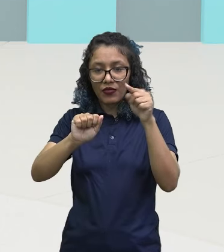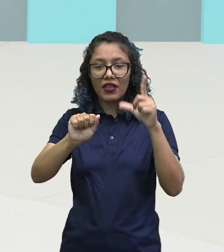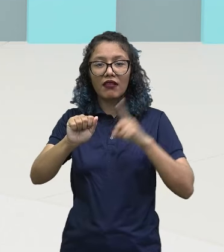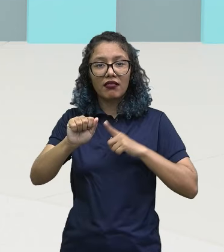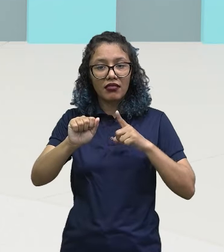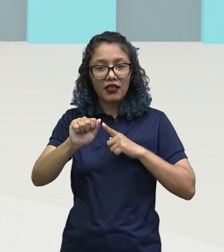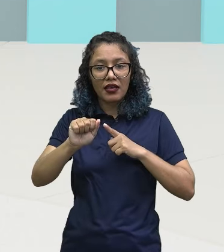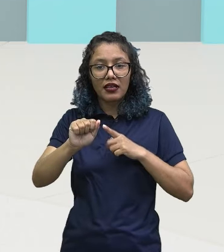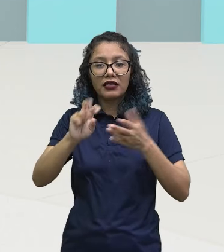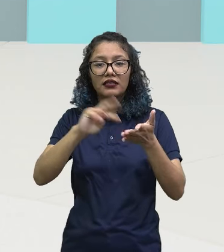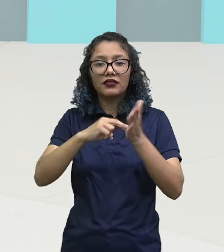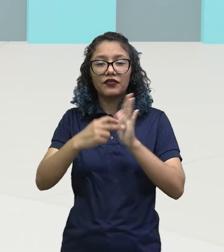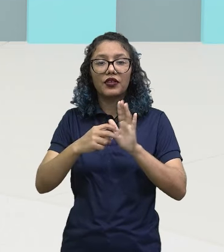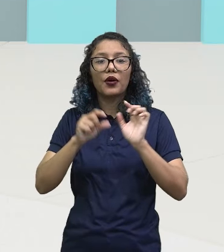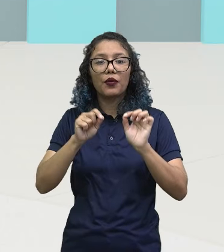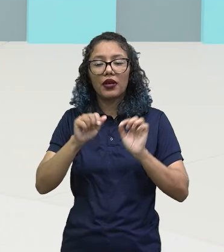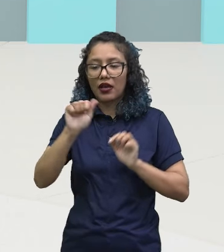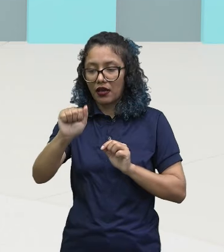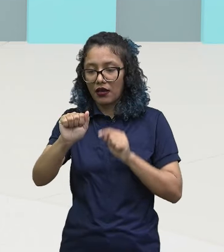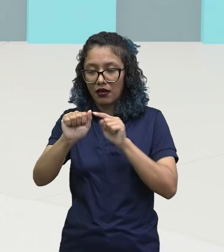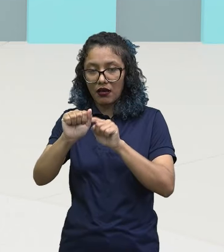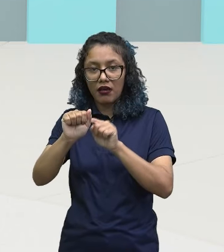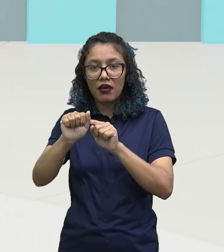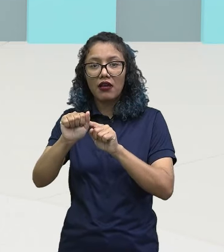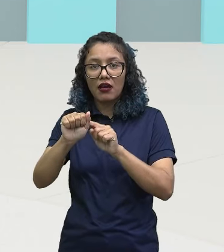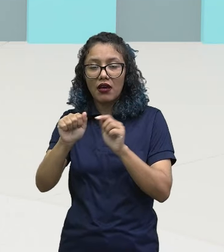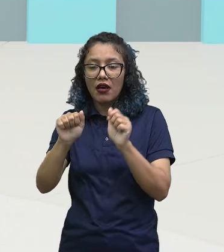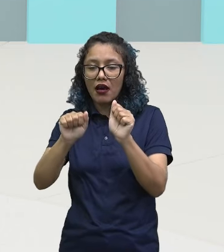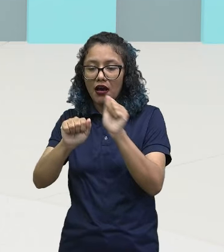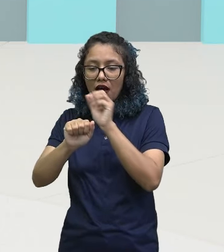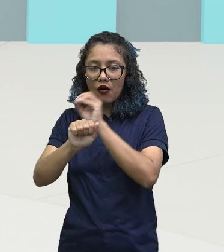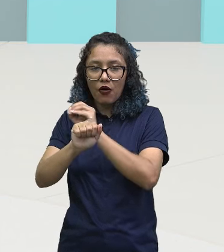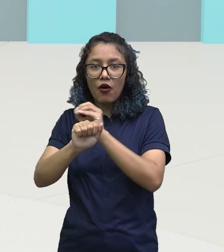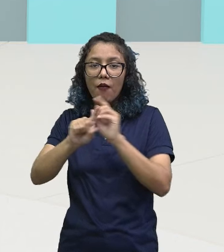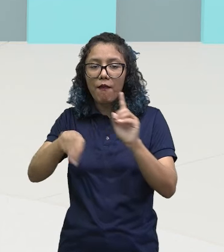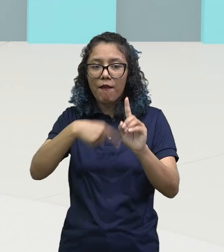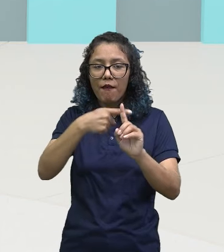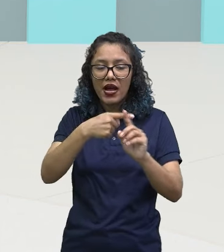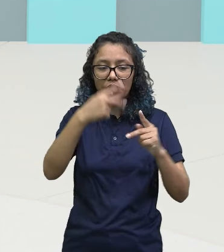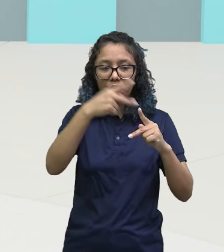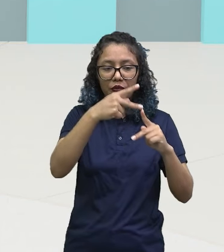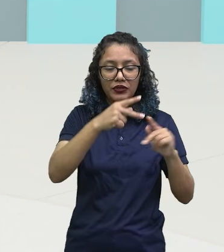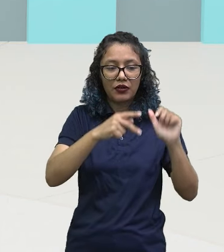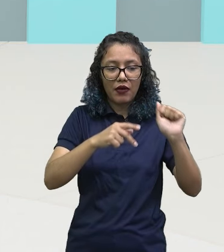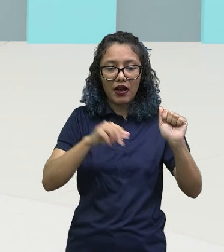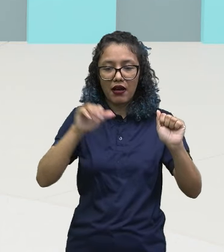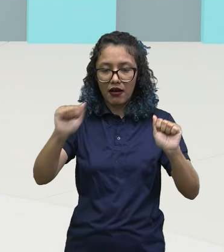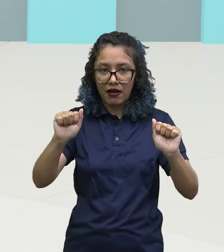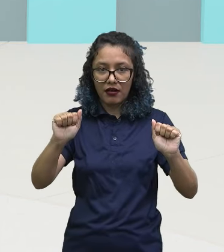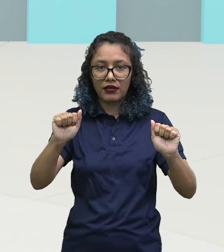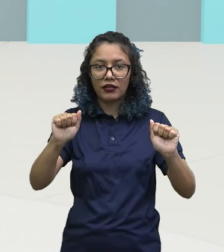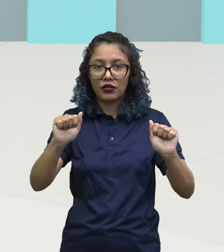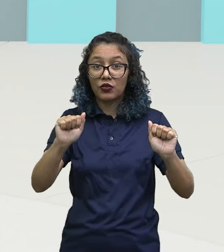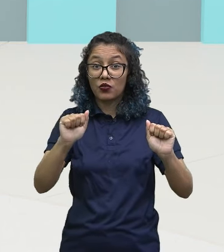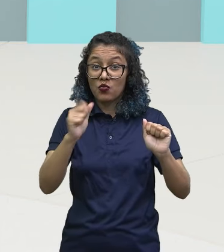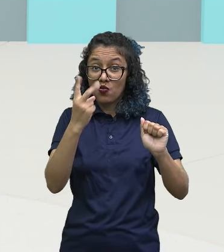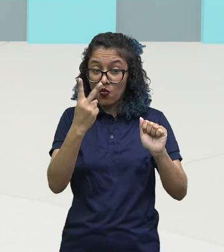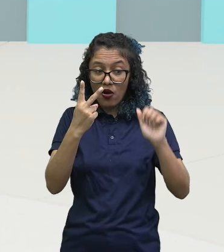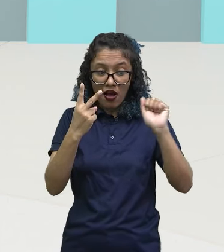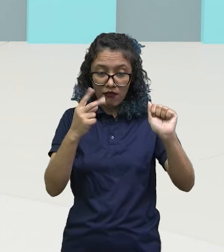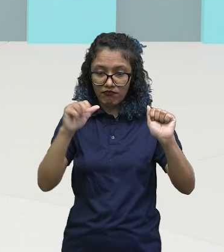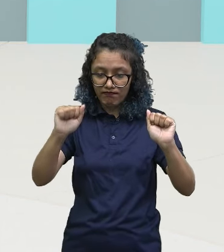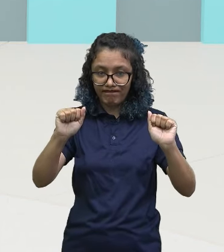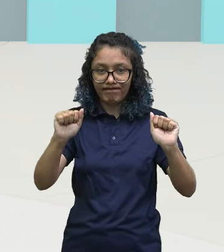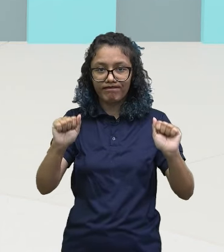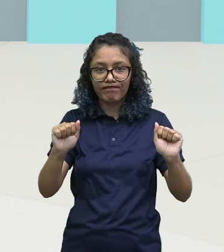dizer que é a união do artigo com a preposição a, por exemplo. dois As estão se juntando.